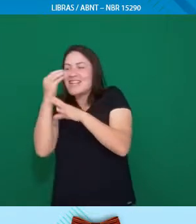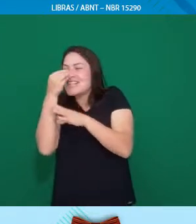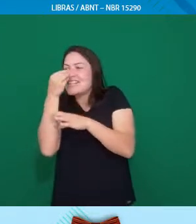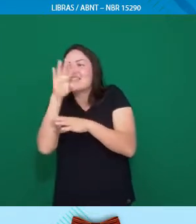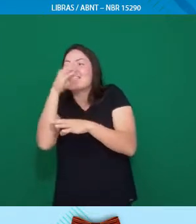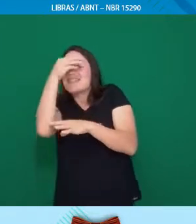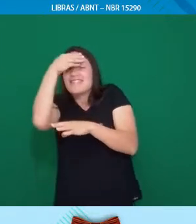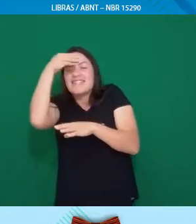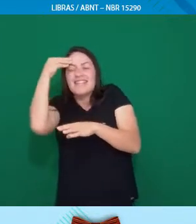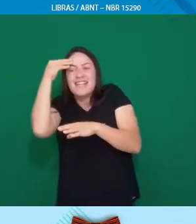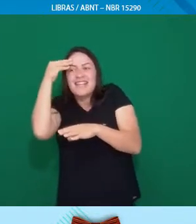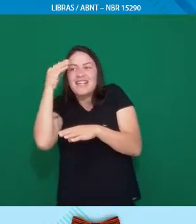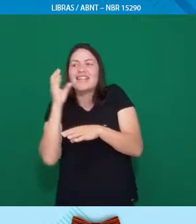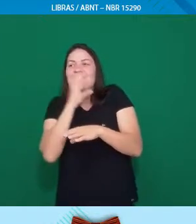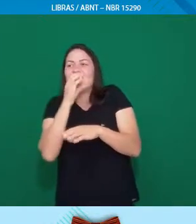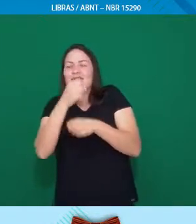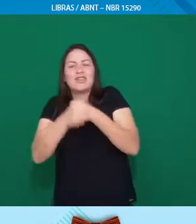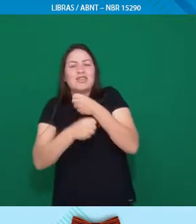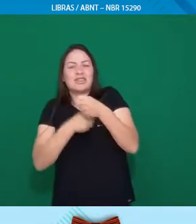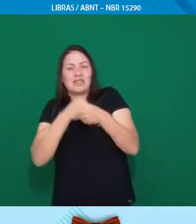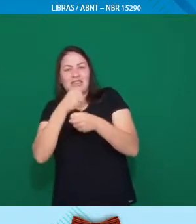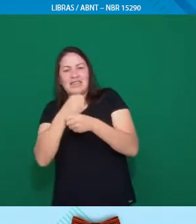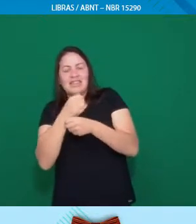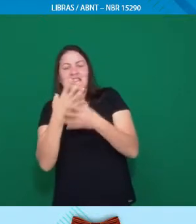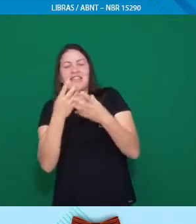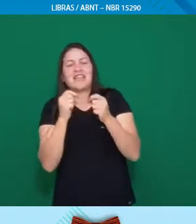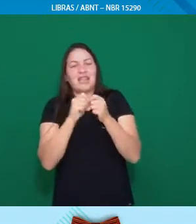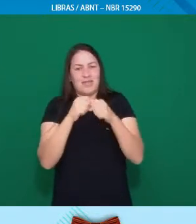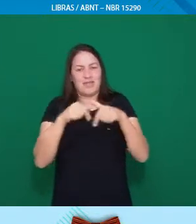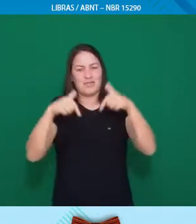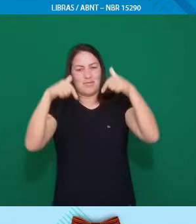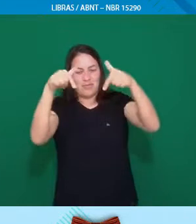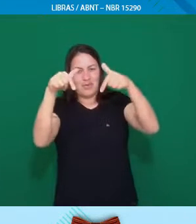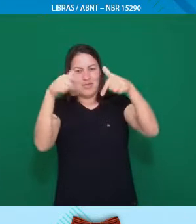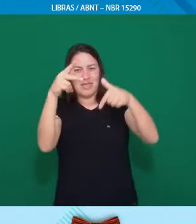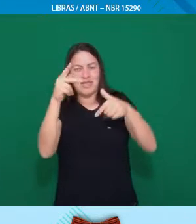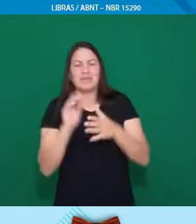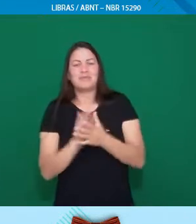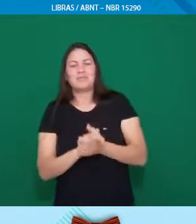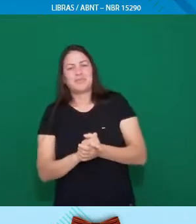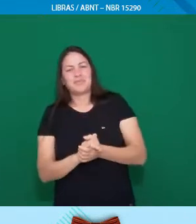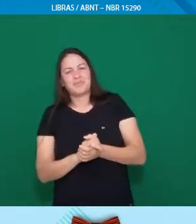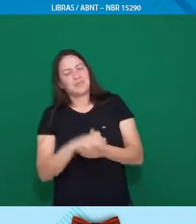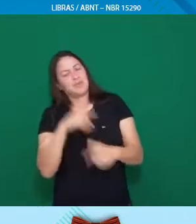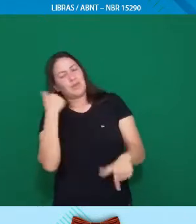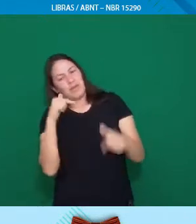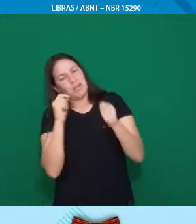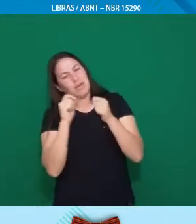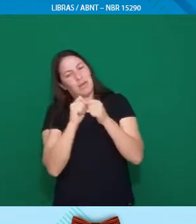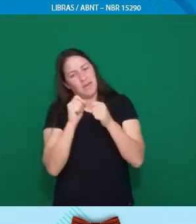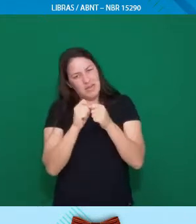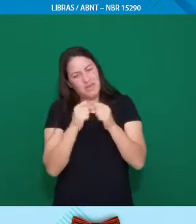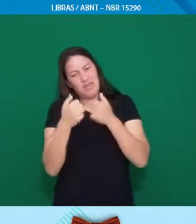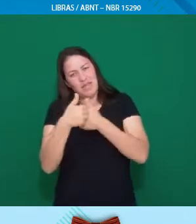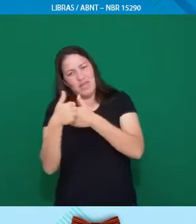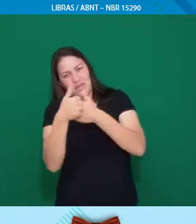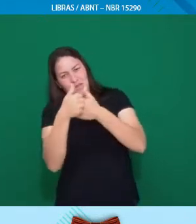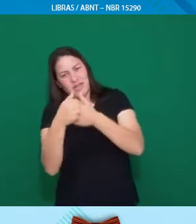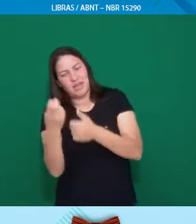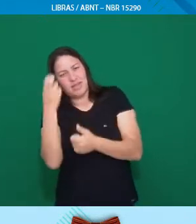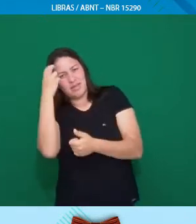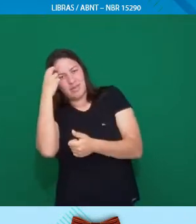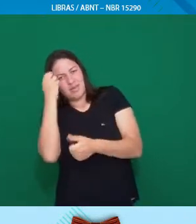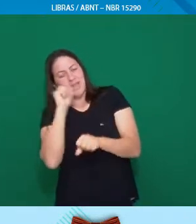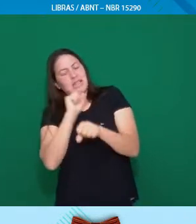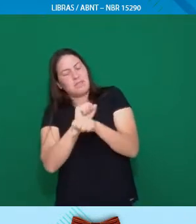passar e até foi meio a toque de caixa esse ano porque ela esse ano que a gente queria fazer uma oração para ti justamente pelo trabalho que você fez frente à